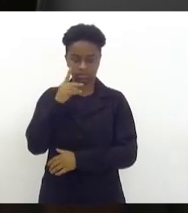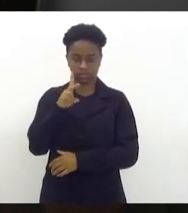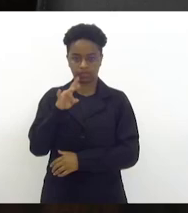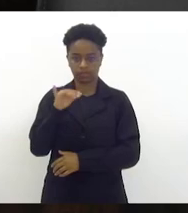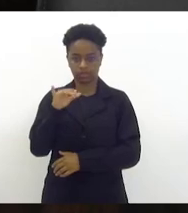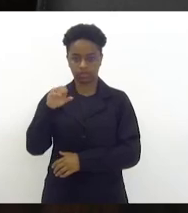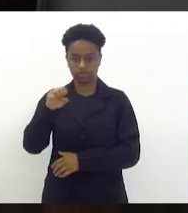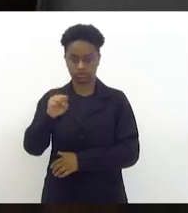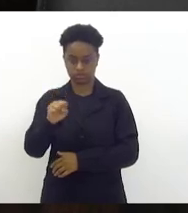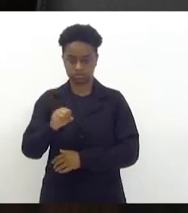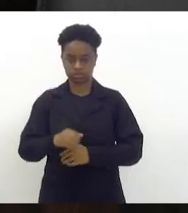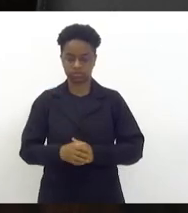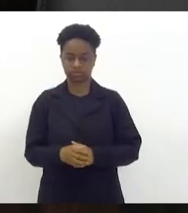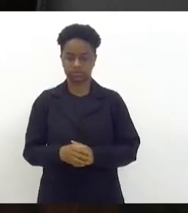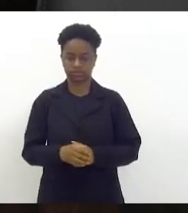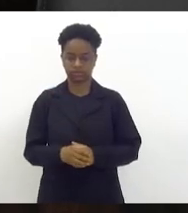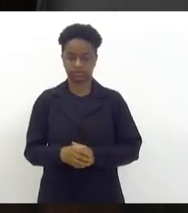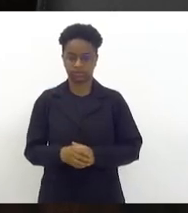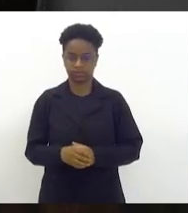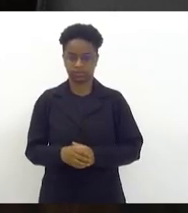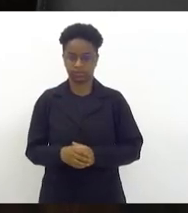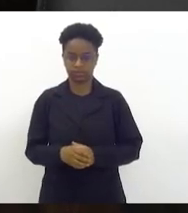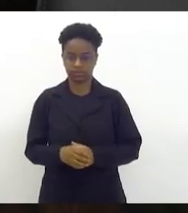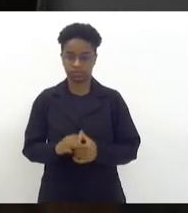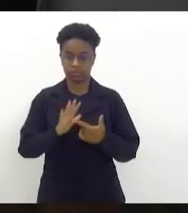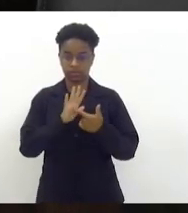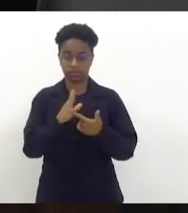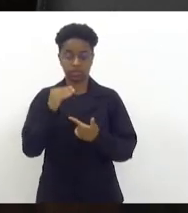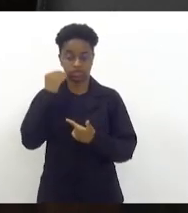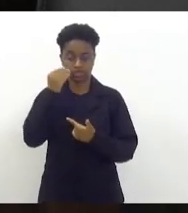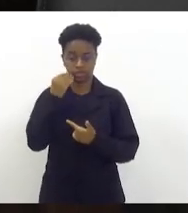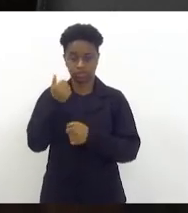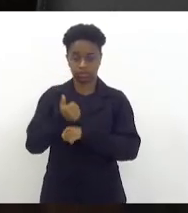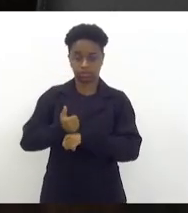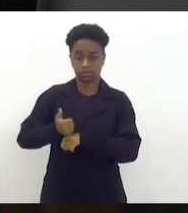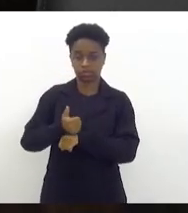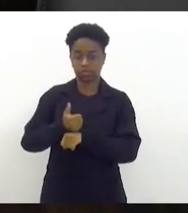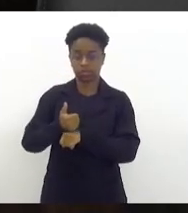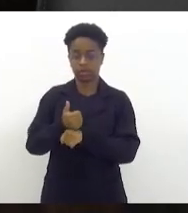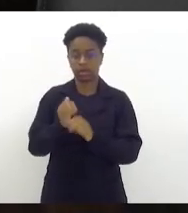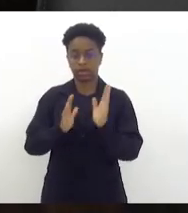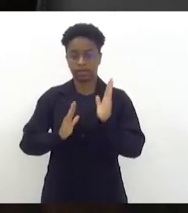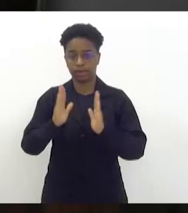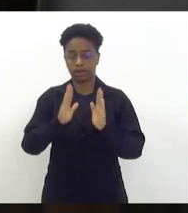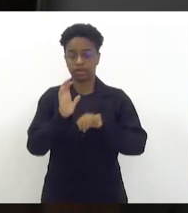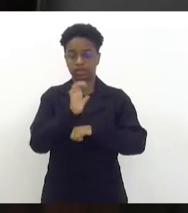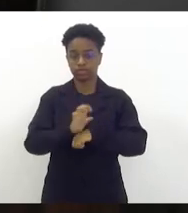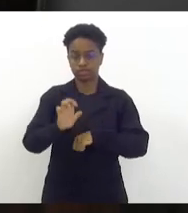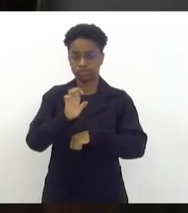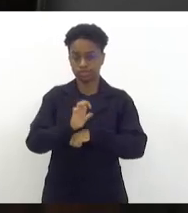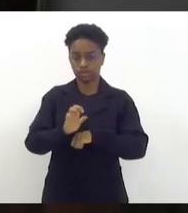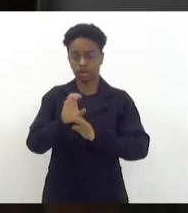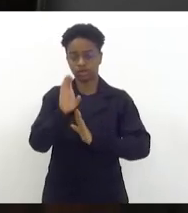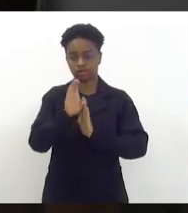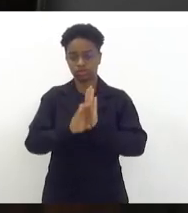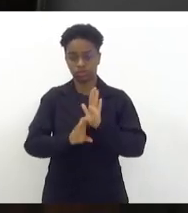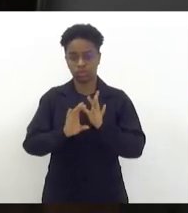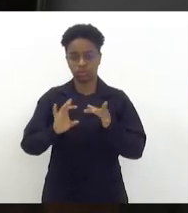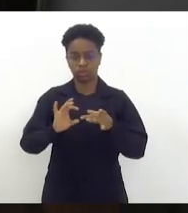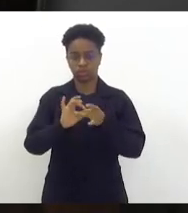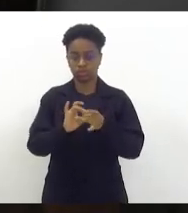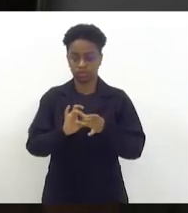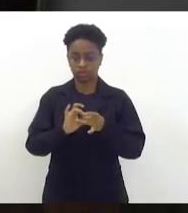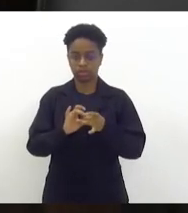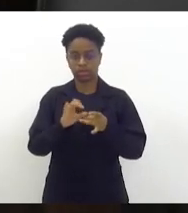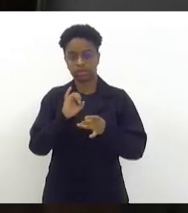Vinícius Cozzolino, que considera como experiência profissional o estágio curricular realizado pelo